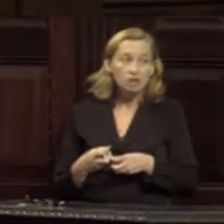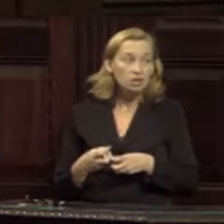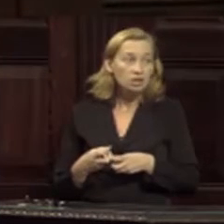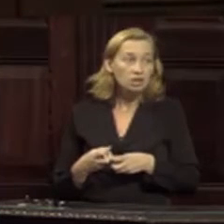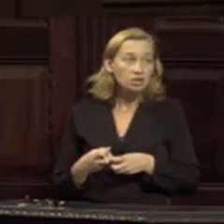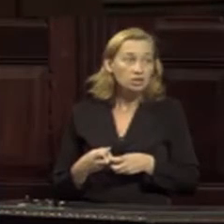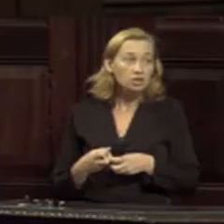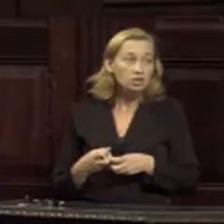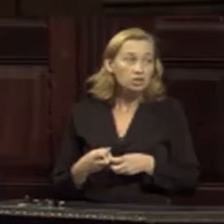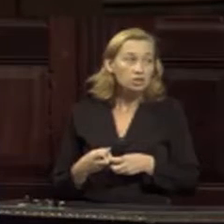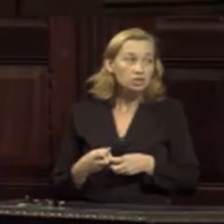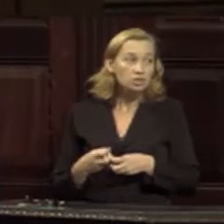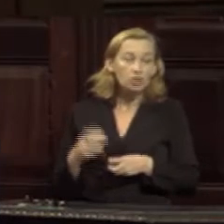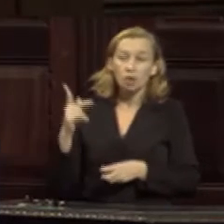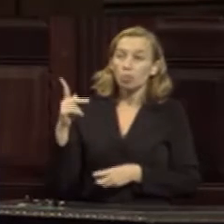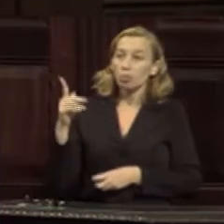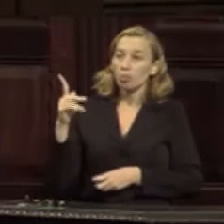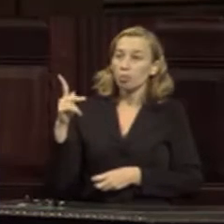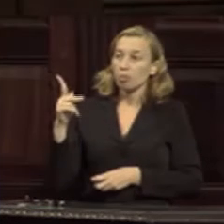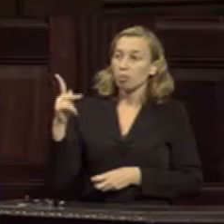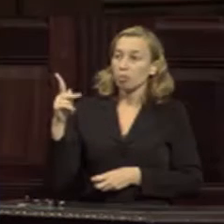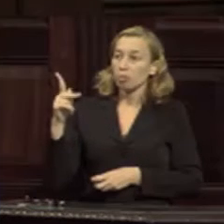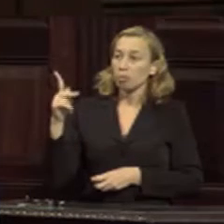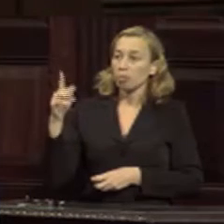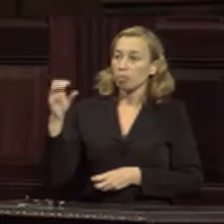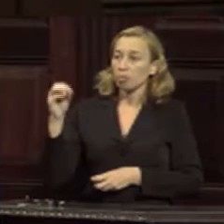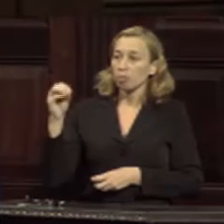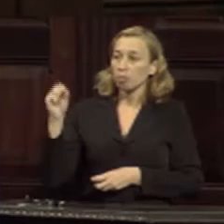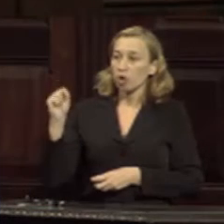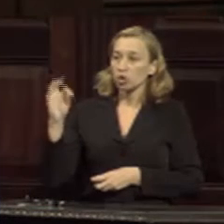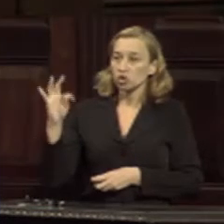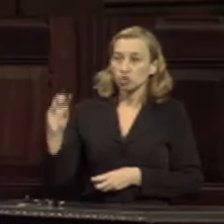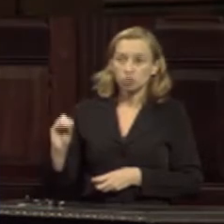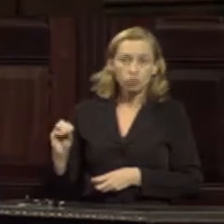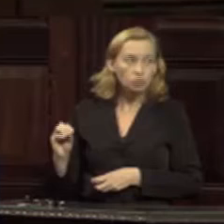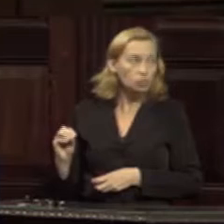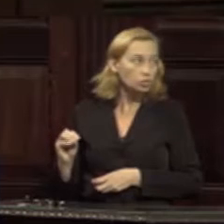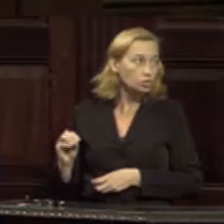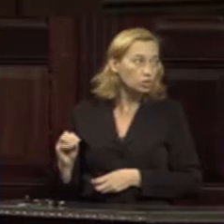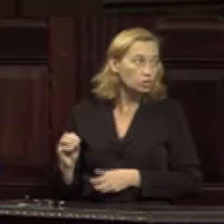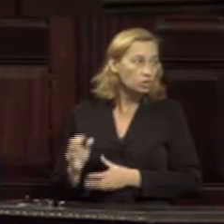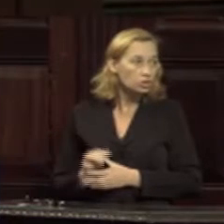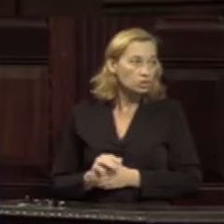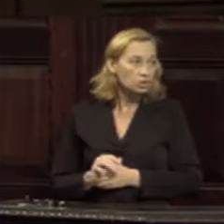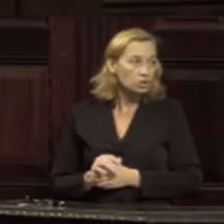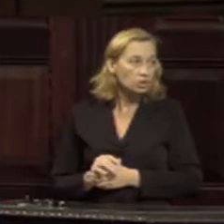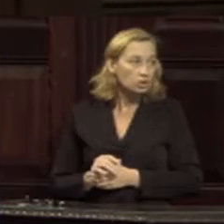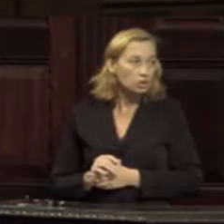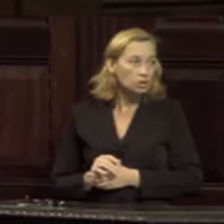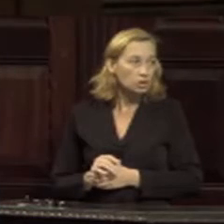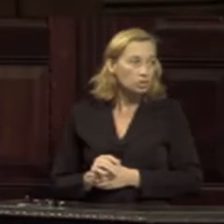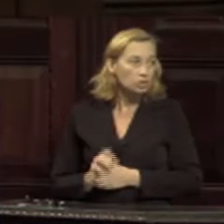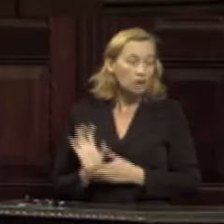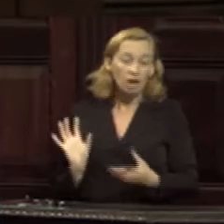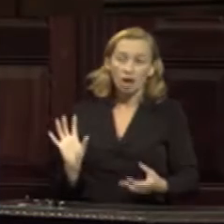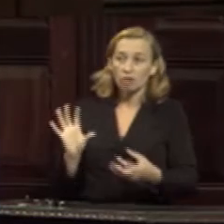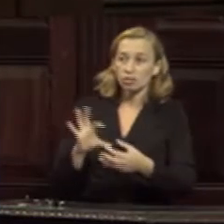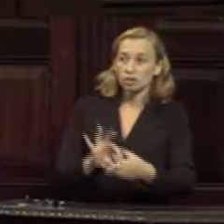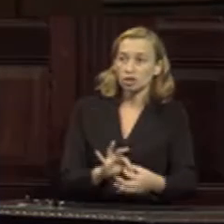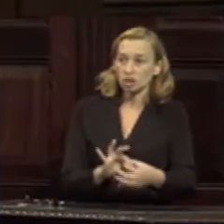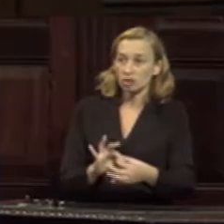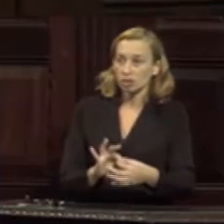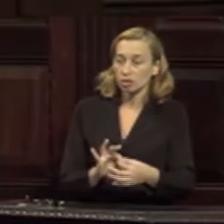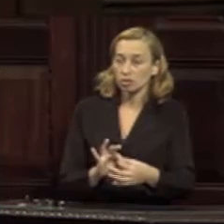requalificação dos postos maduros do pró-sal, do pós-sal. Vou concluir, deputado. Porque a União está com